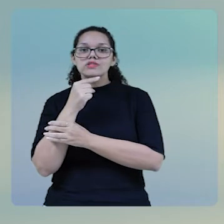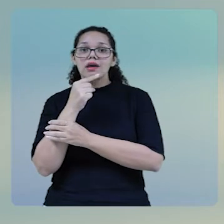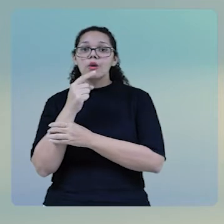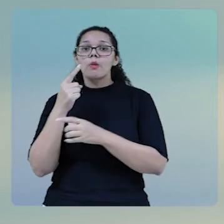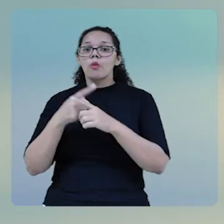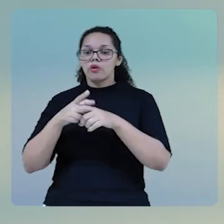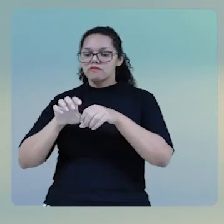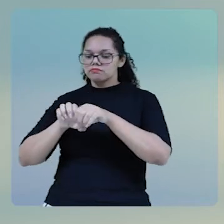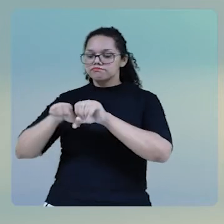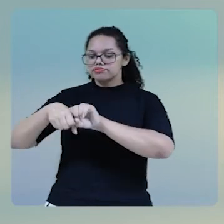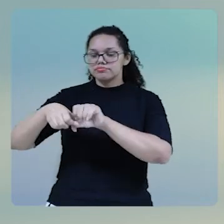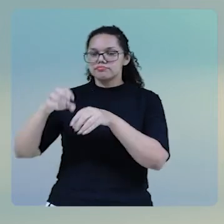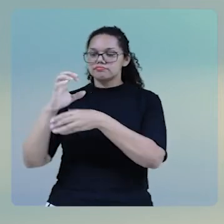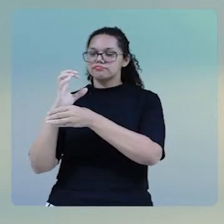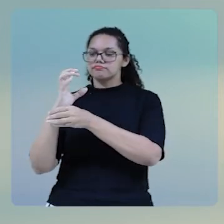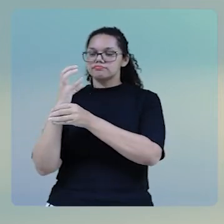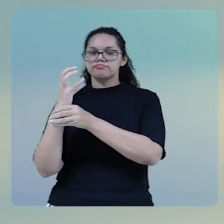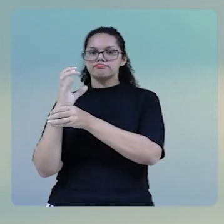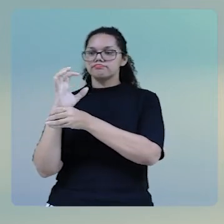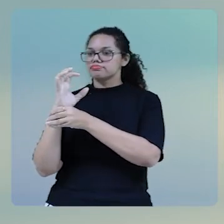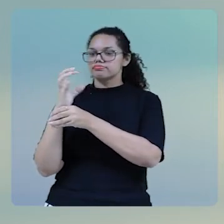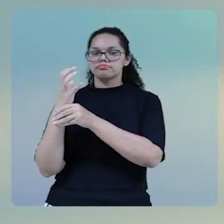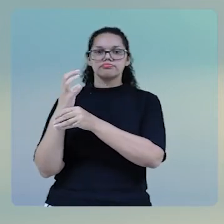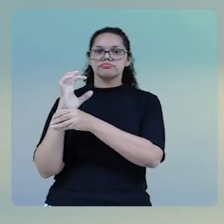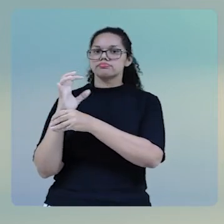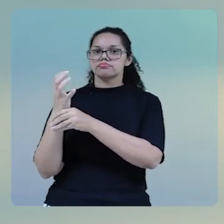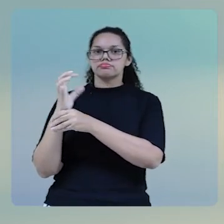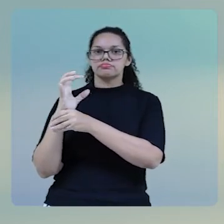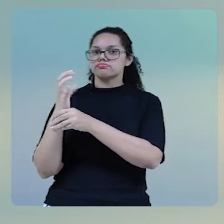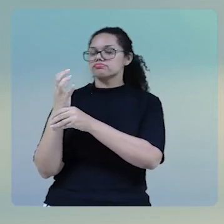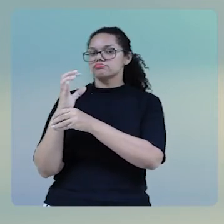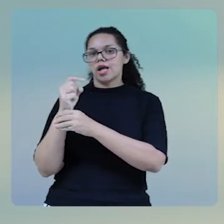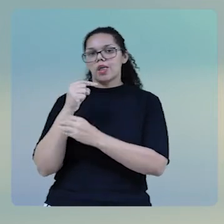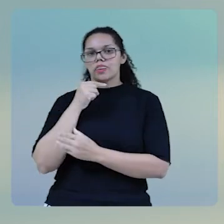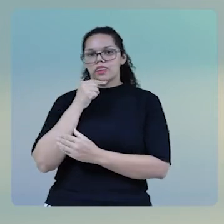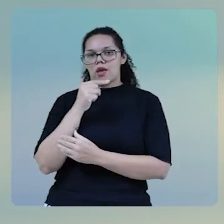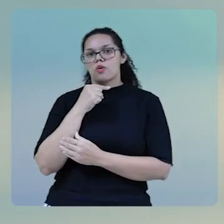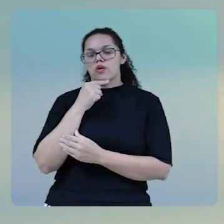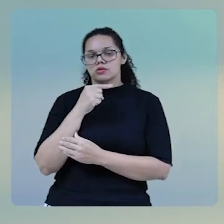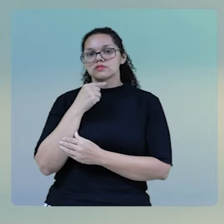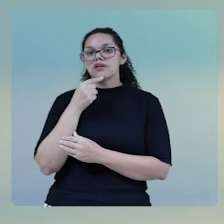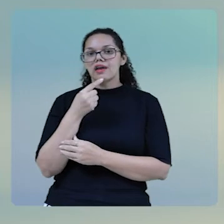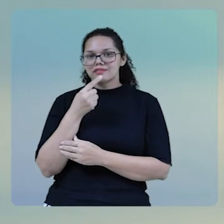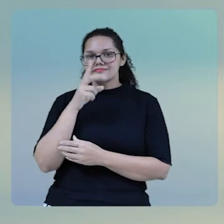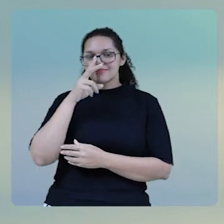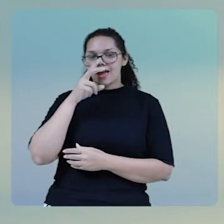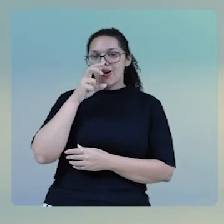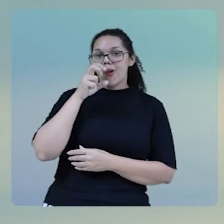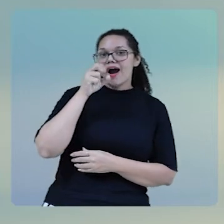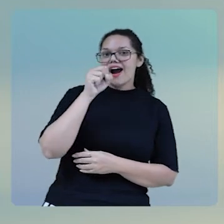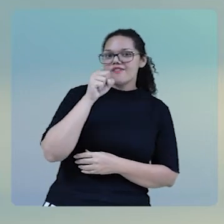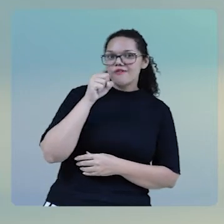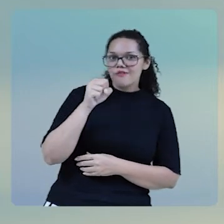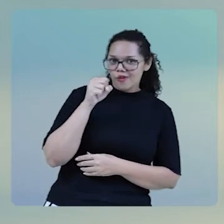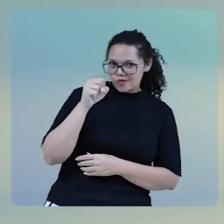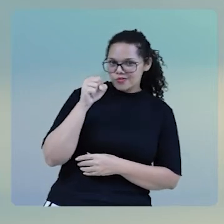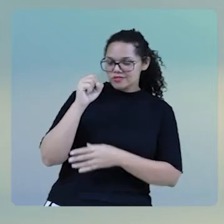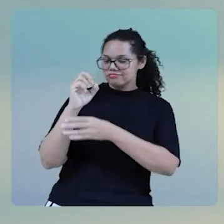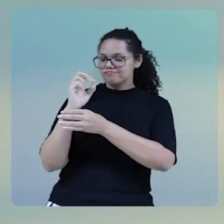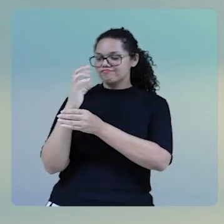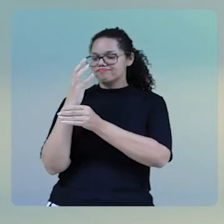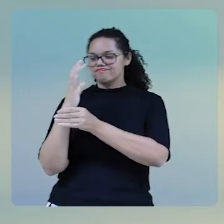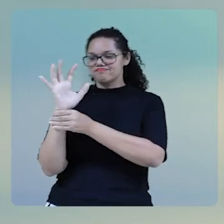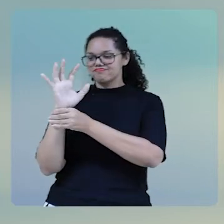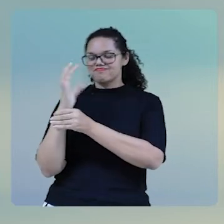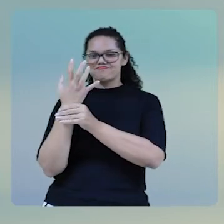rotação. Você travou o funcionamento do motor do que a gente chama da força contra-eletromotriz. Quando